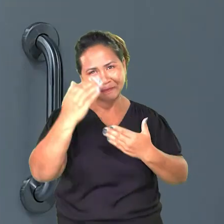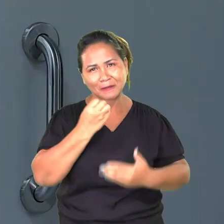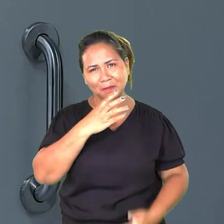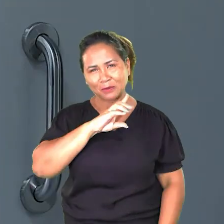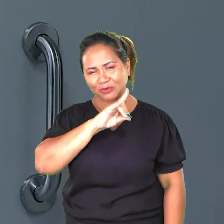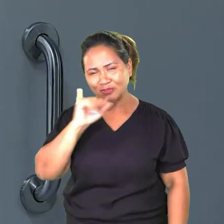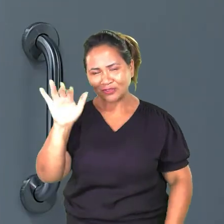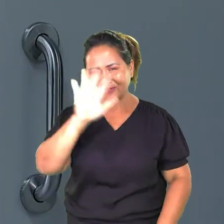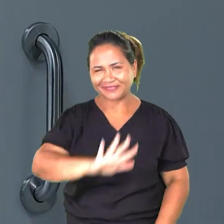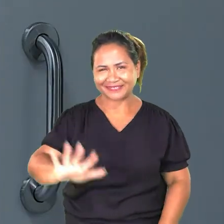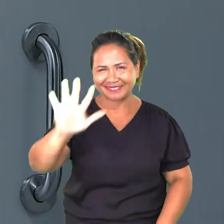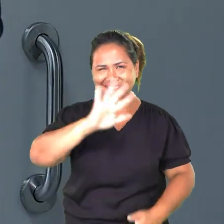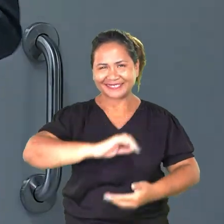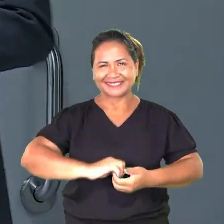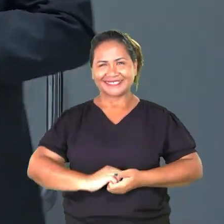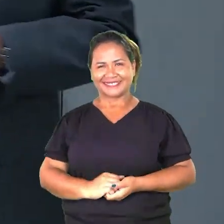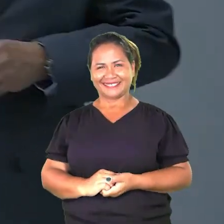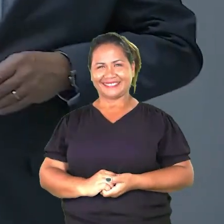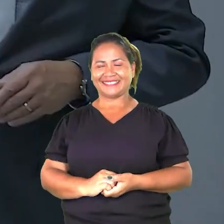obrigado, bom dia a todos.